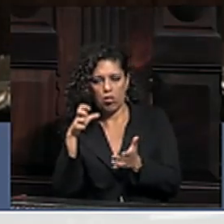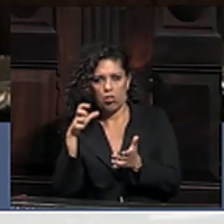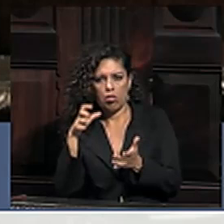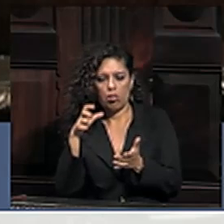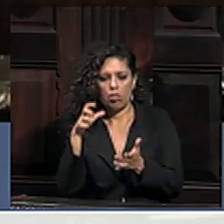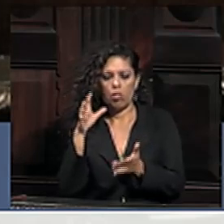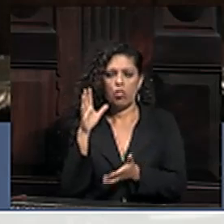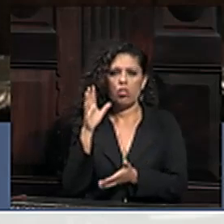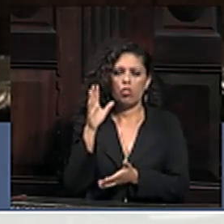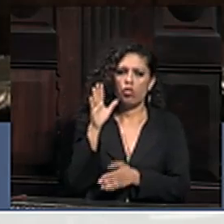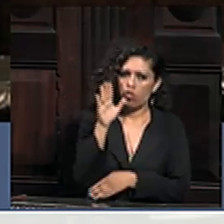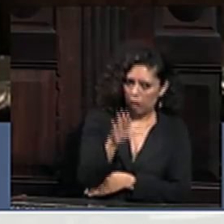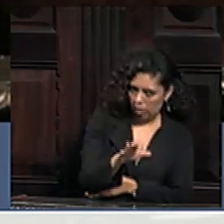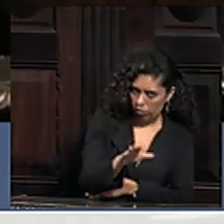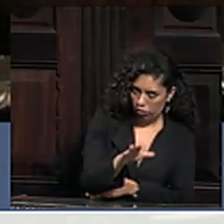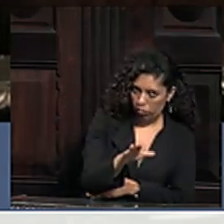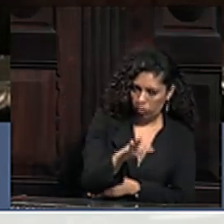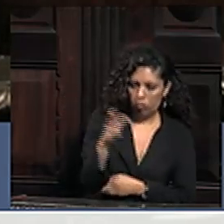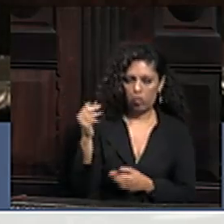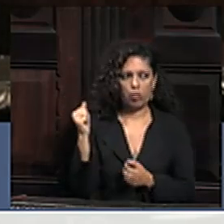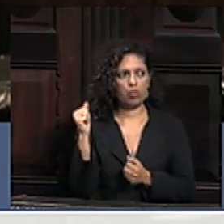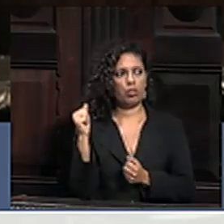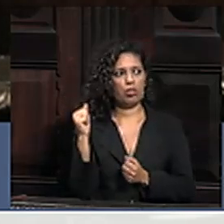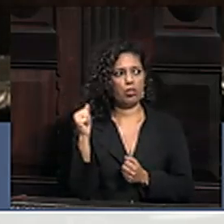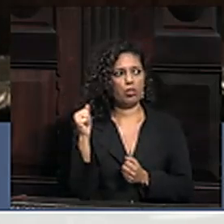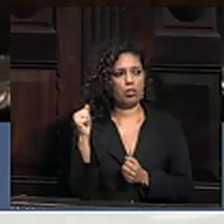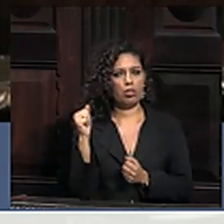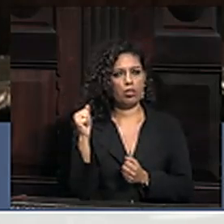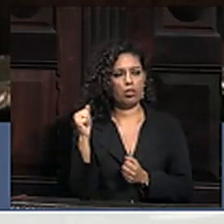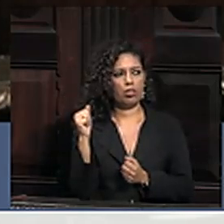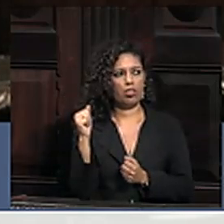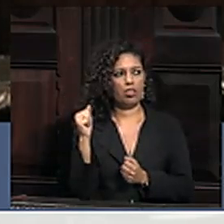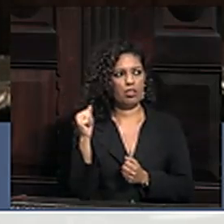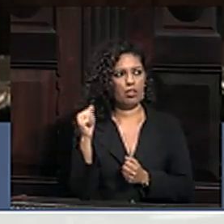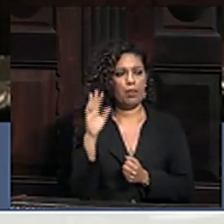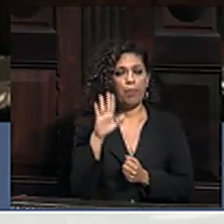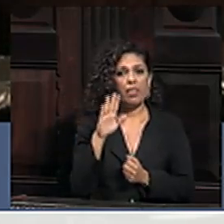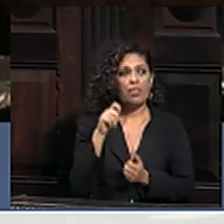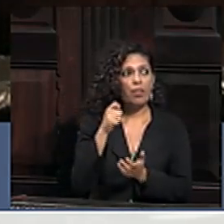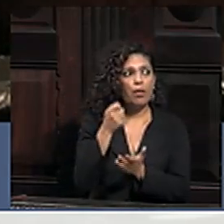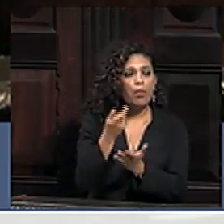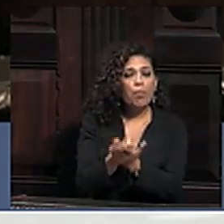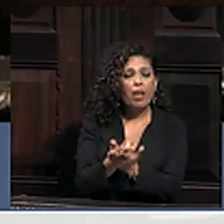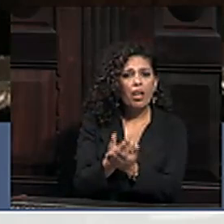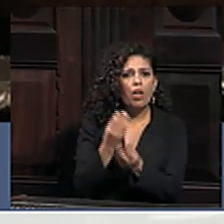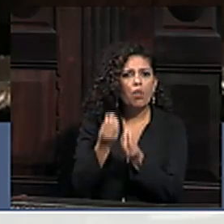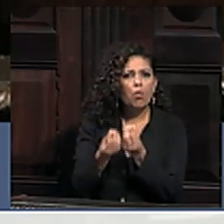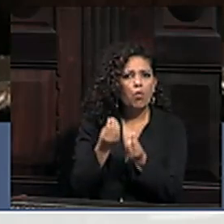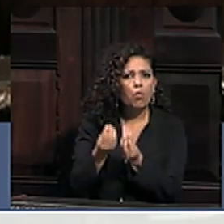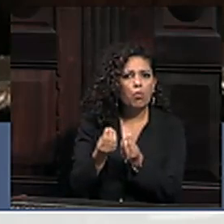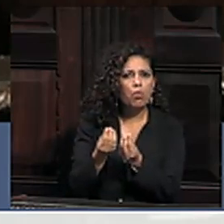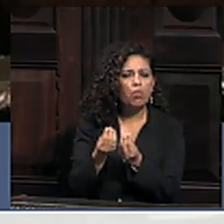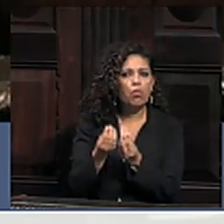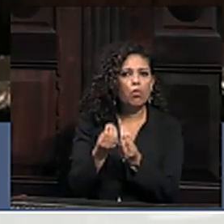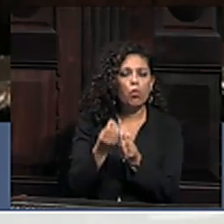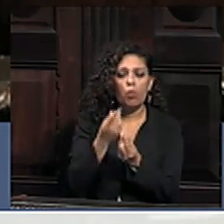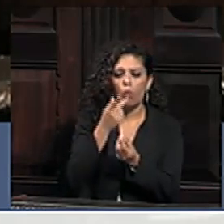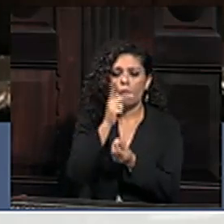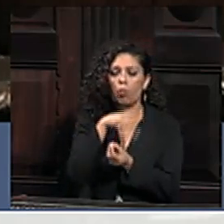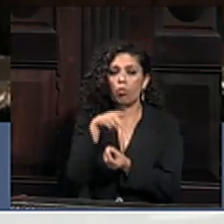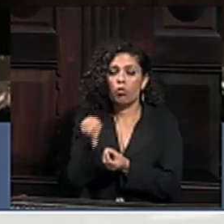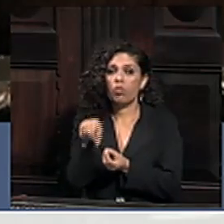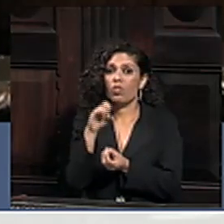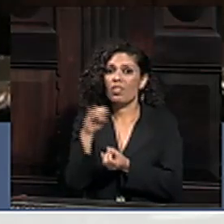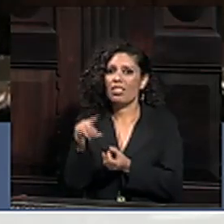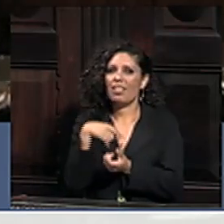forma de dupla regência, mas isso só pode ser pago ao professor se ele estiver em sala de aula com carga horária